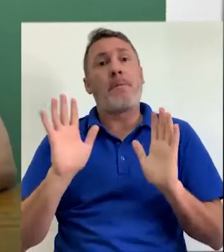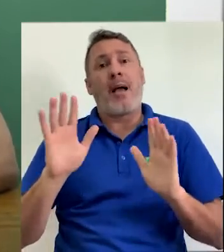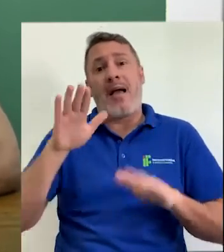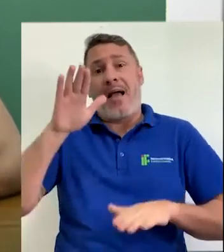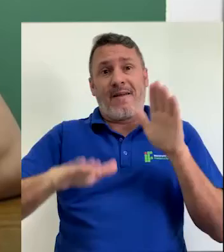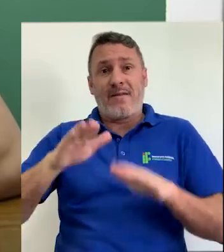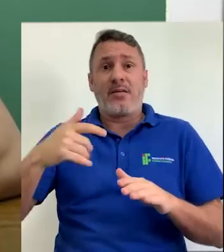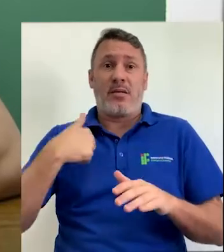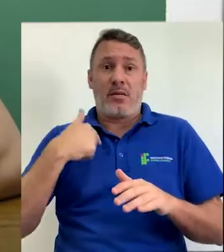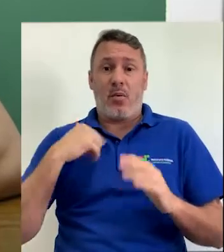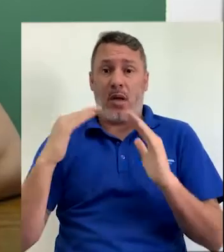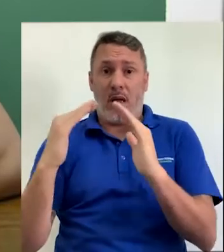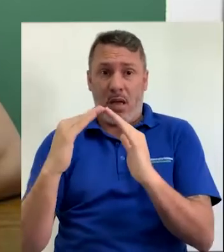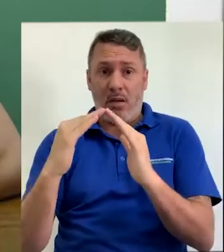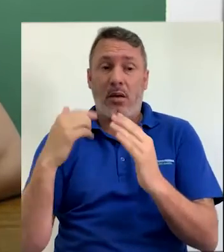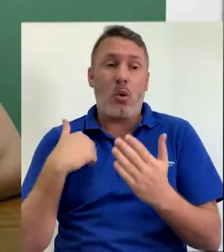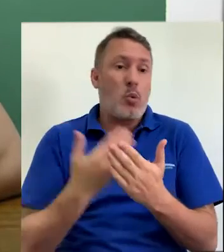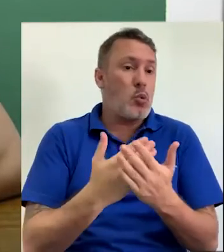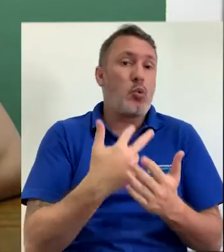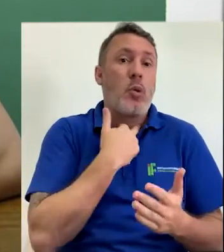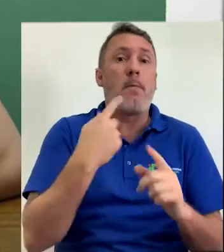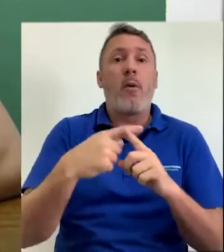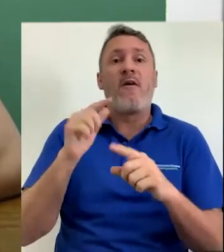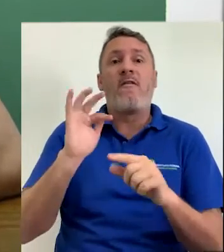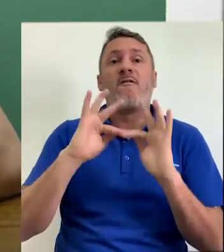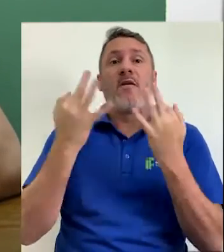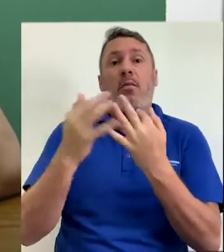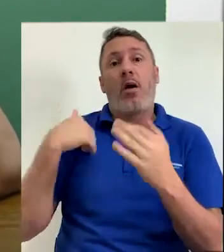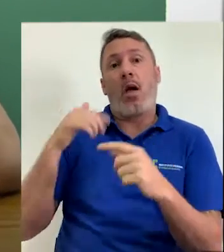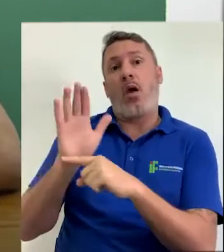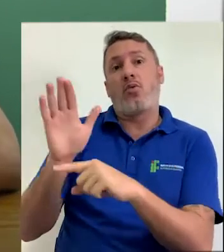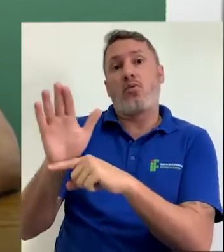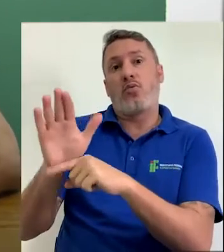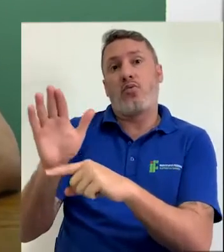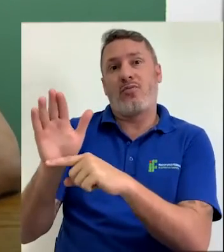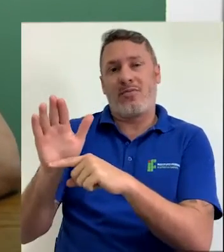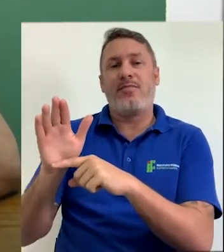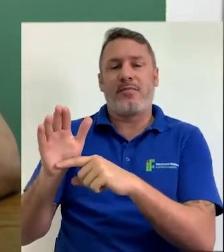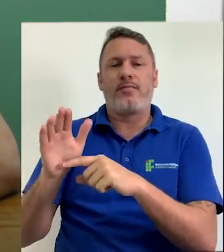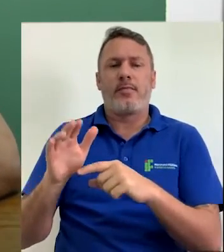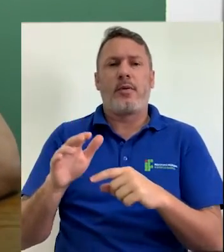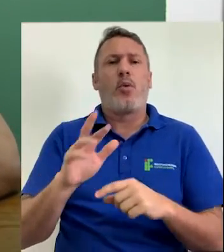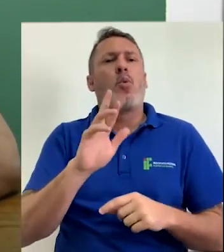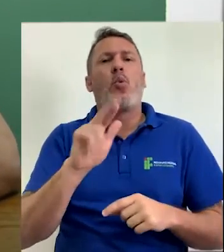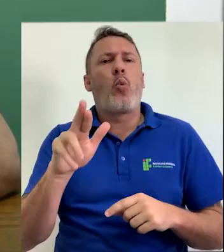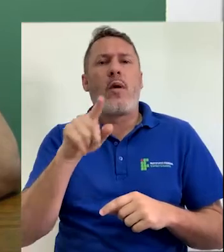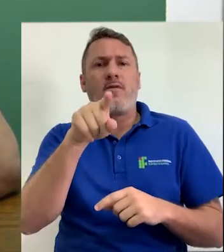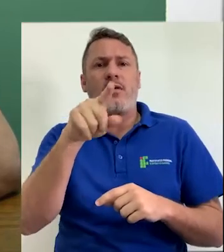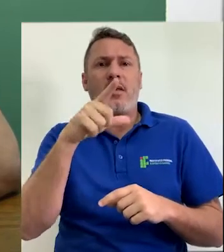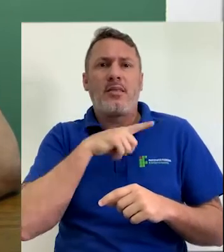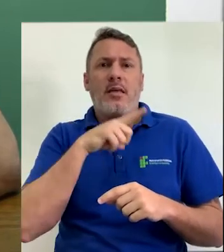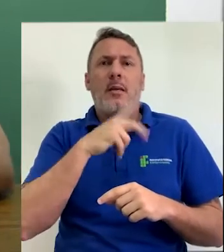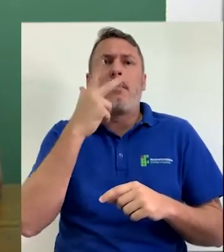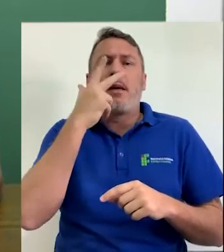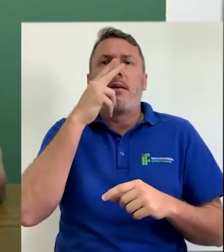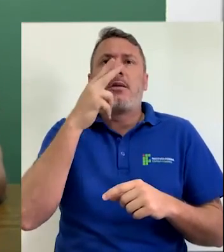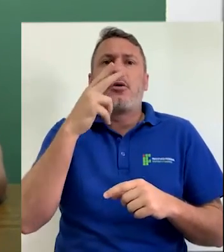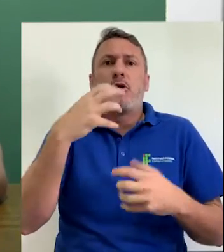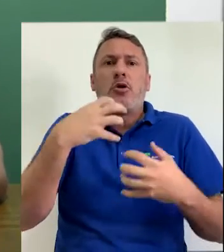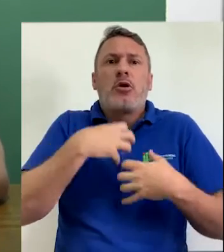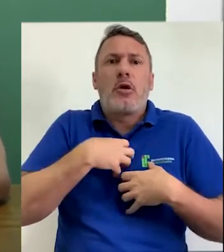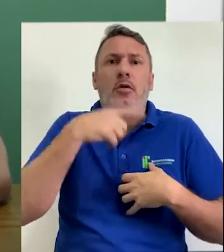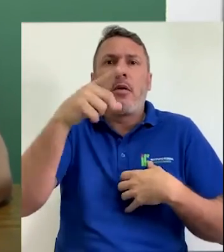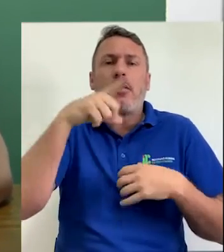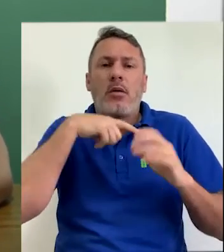minha casa que necessitam da minha ajuda. Não coloca o seu parâmetro dentro de um